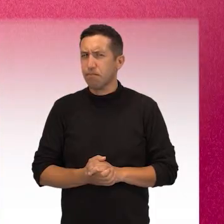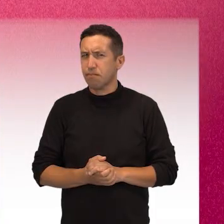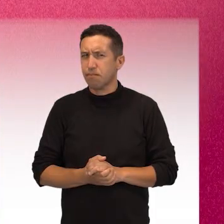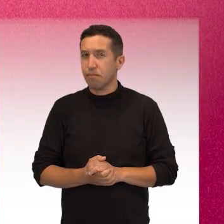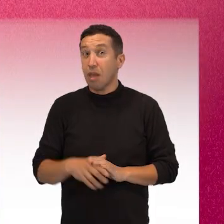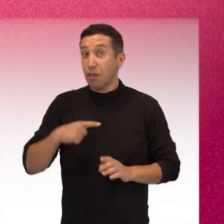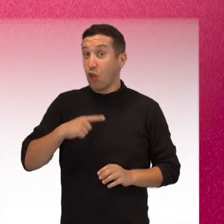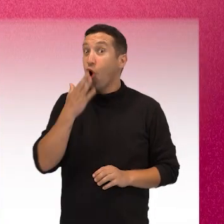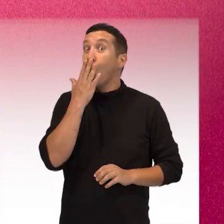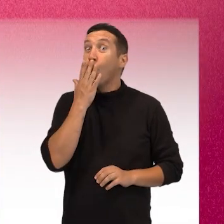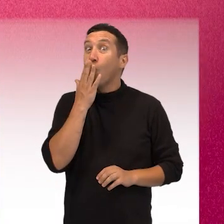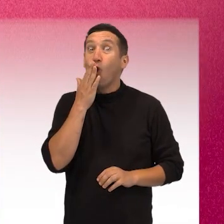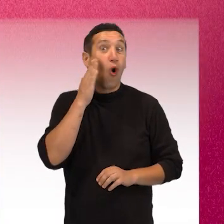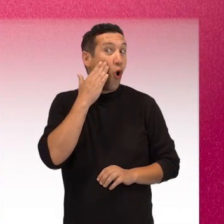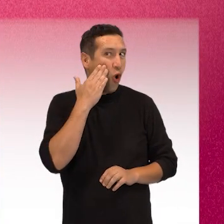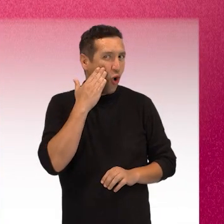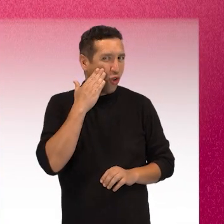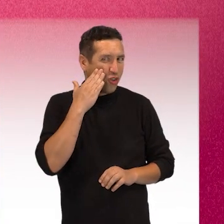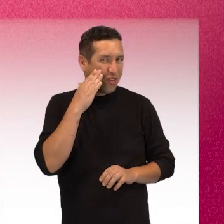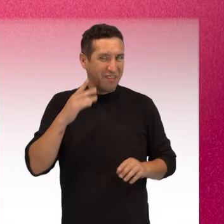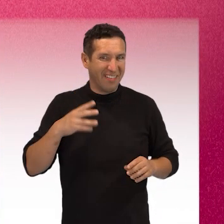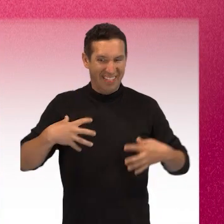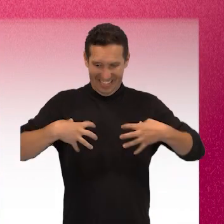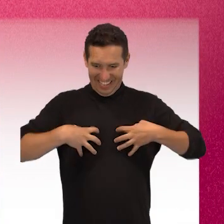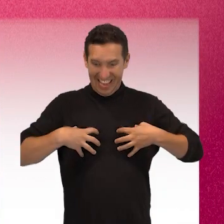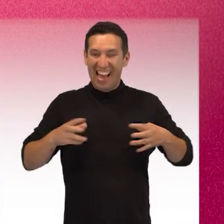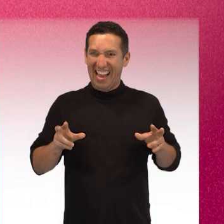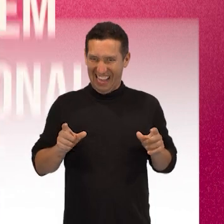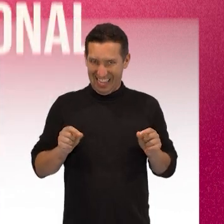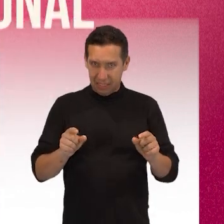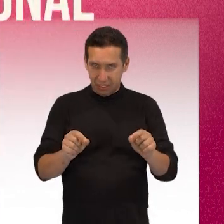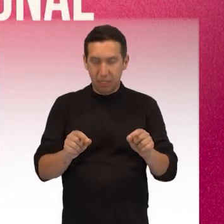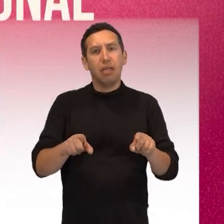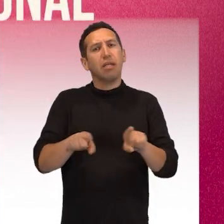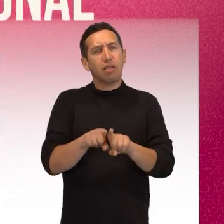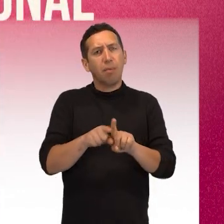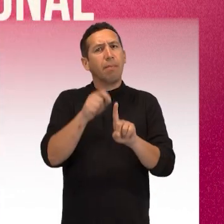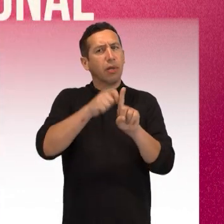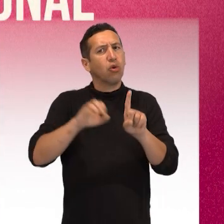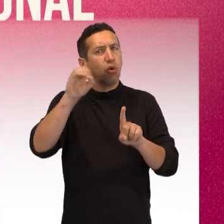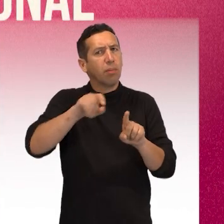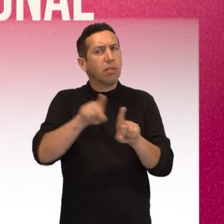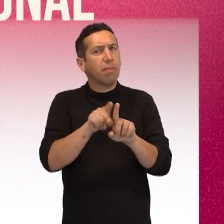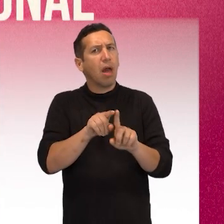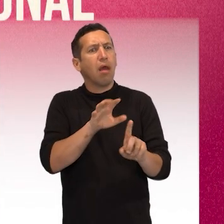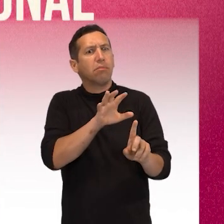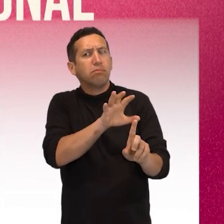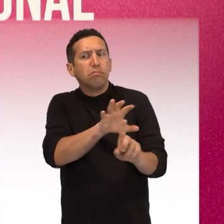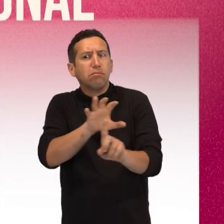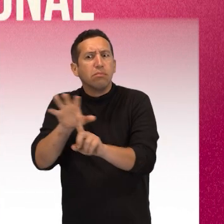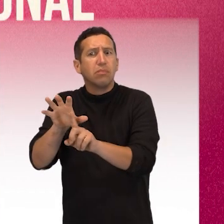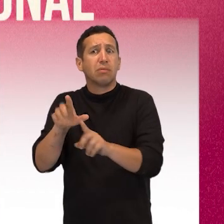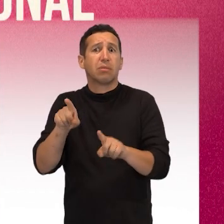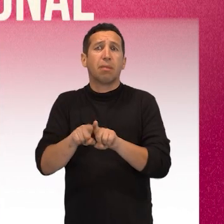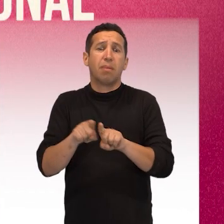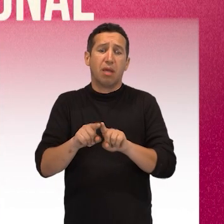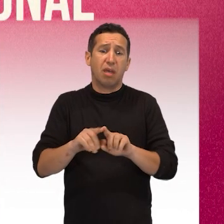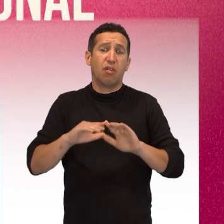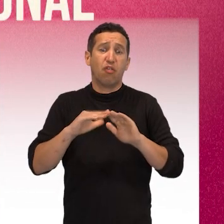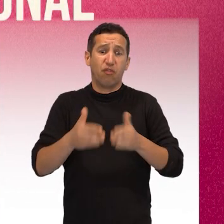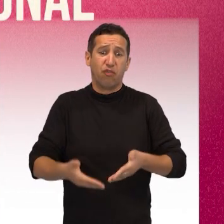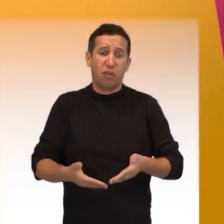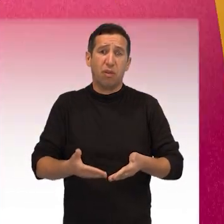Além de ser marcado pela cor rosa, de combate ao câncer de mama, o mês de outubro é lembrado também pela sensibilização à